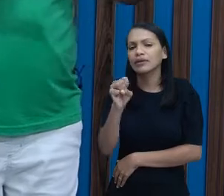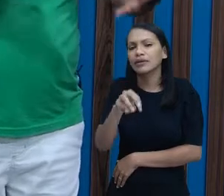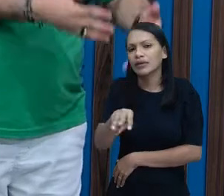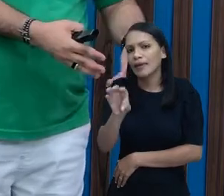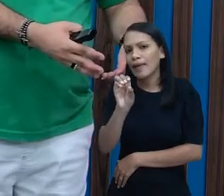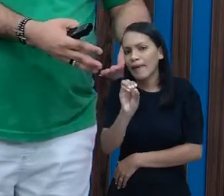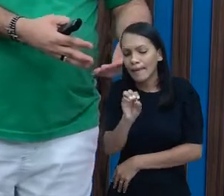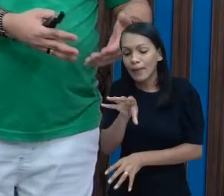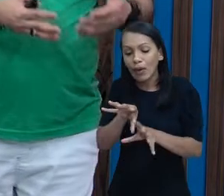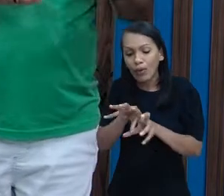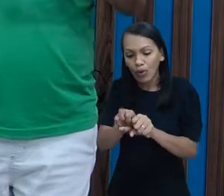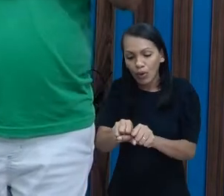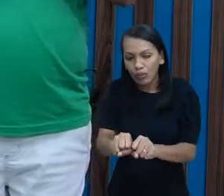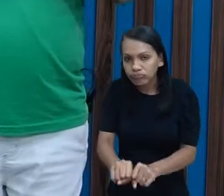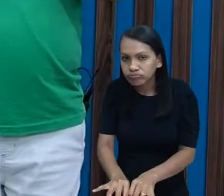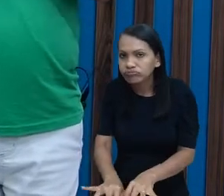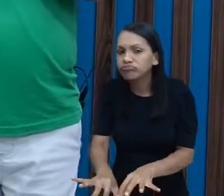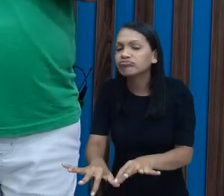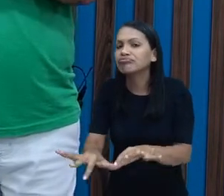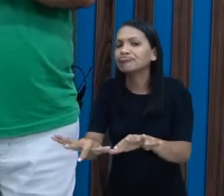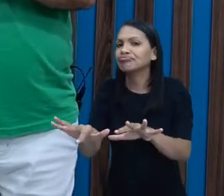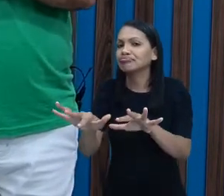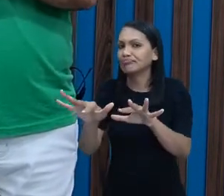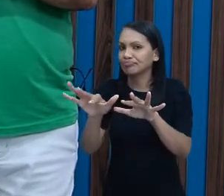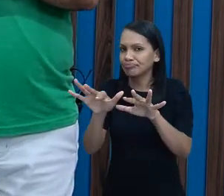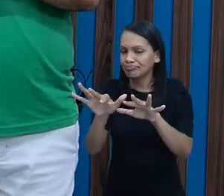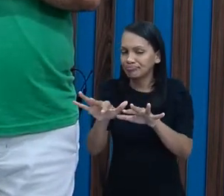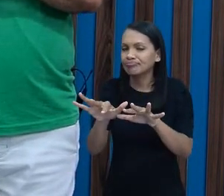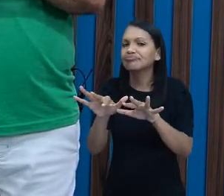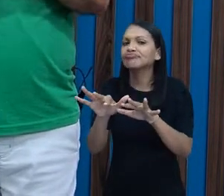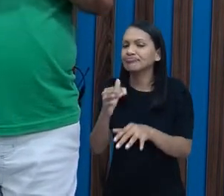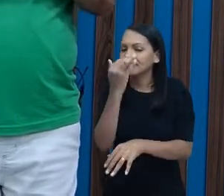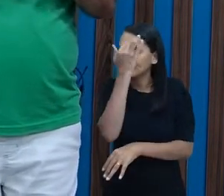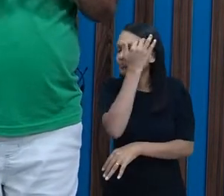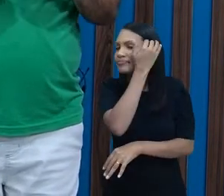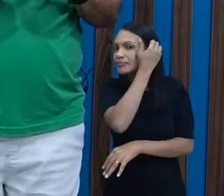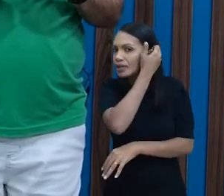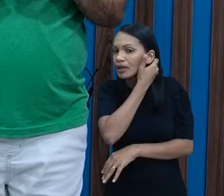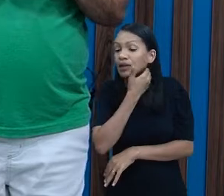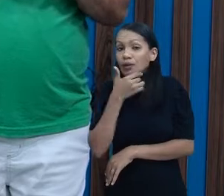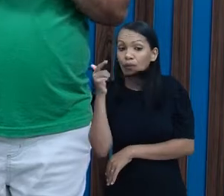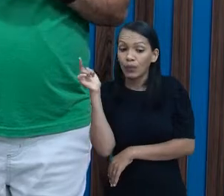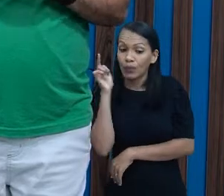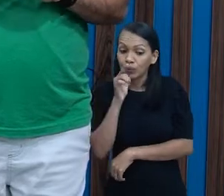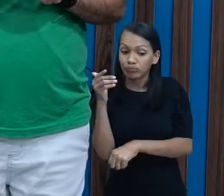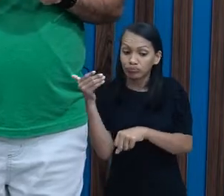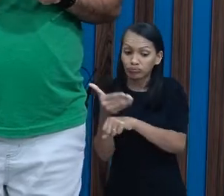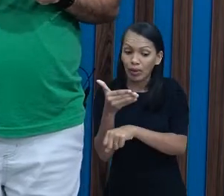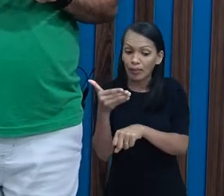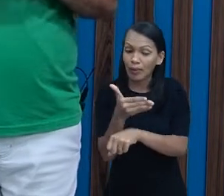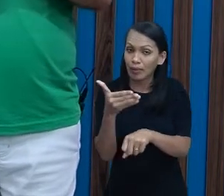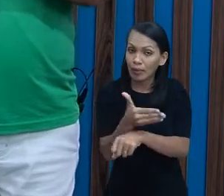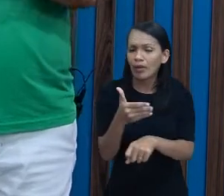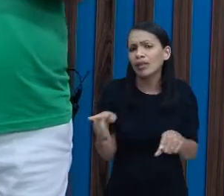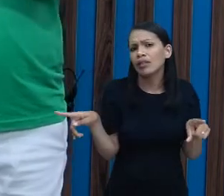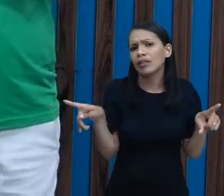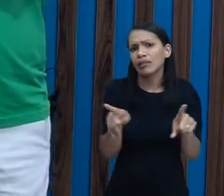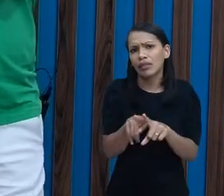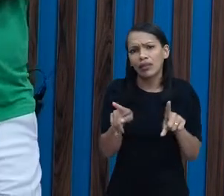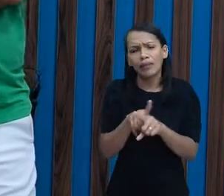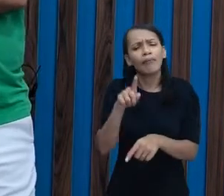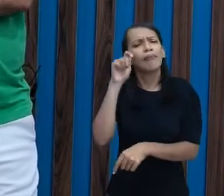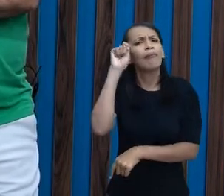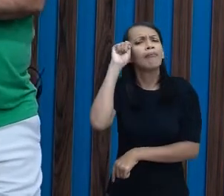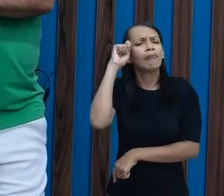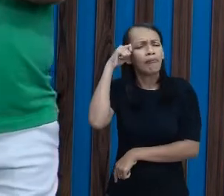no território americano, em partes do território asiático e em partes do território africano, né, principalmente porque era